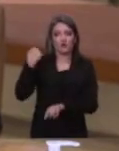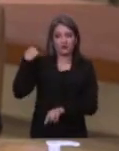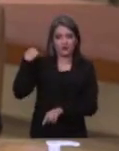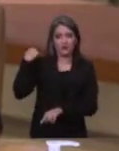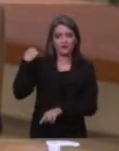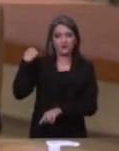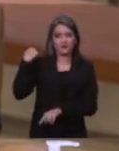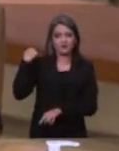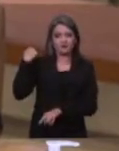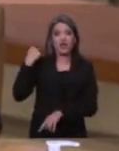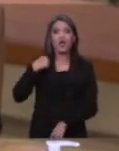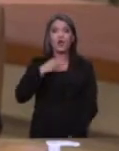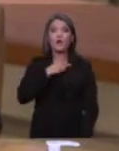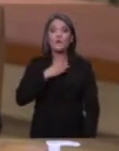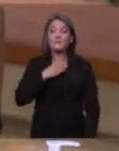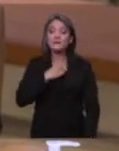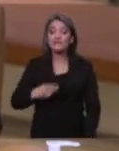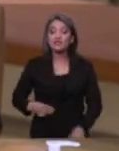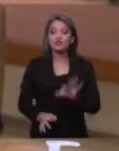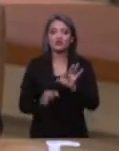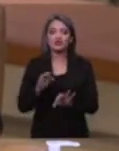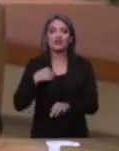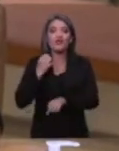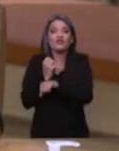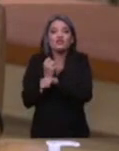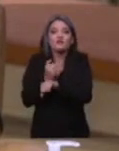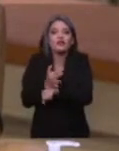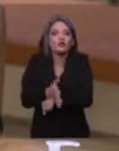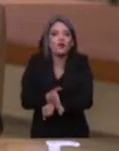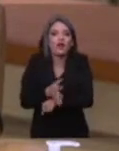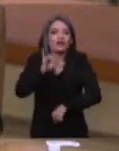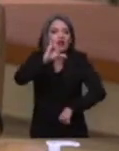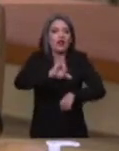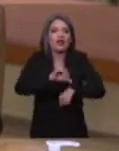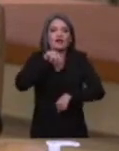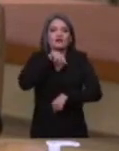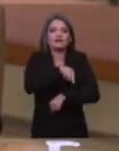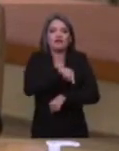Justiça, eu passei a madrugada na sede da Polícia Rodoviária Federal,